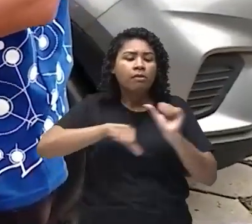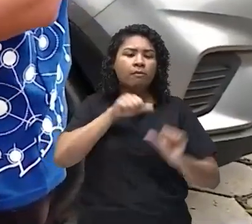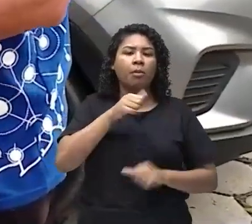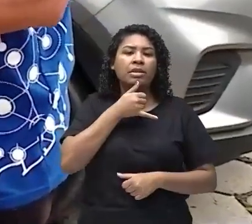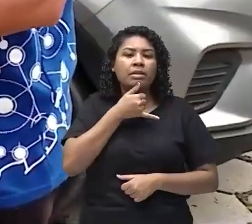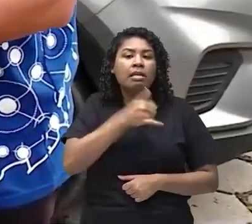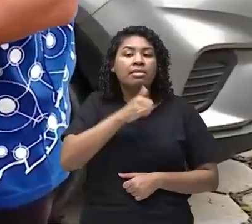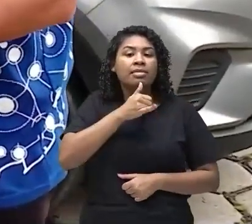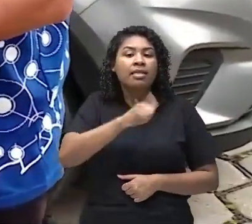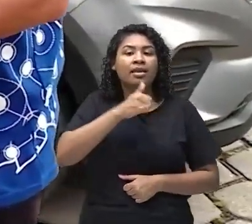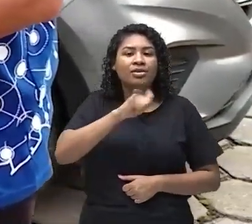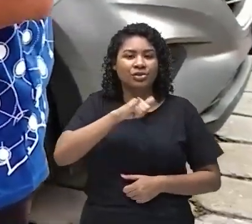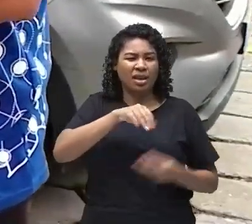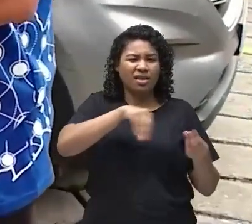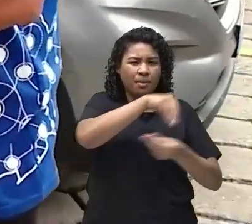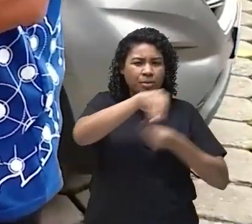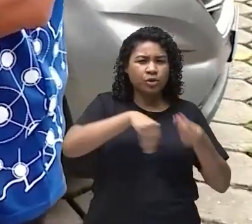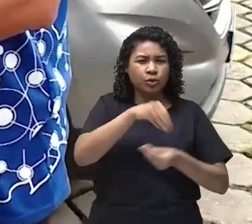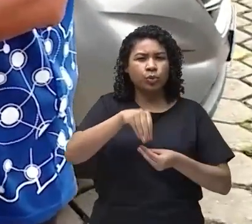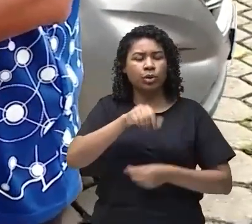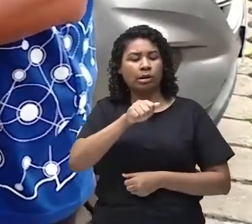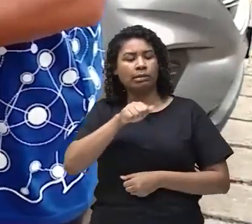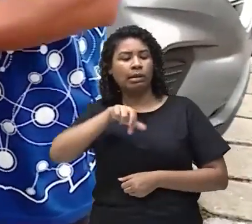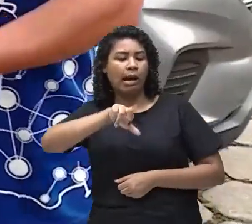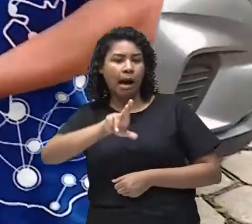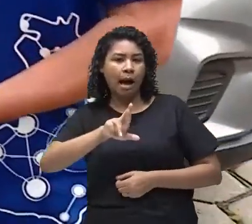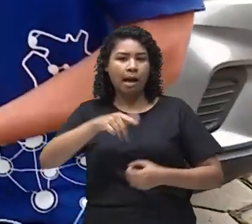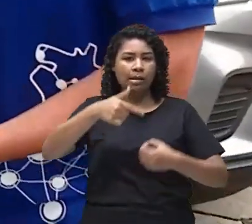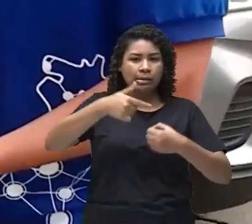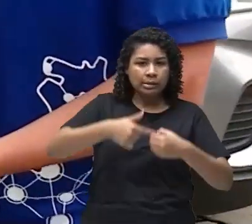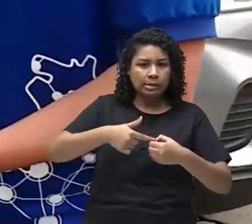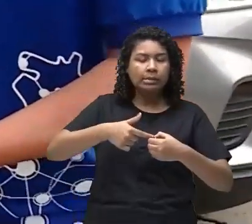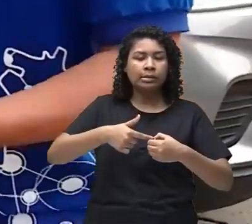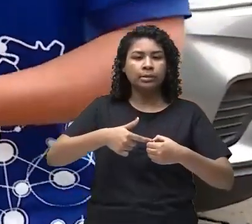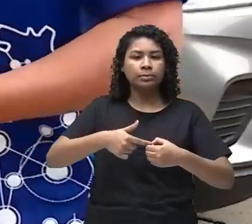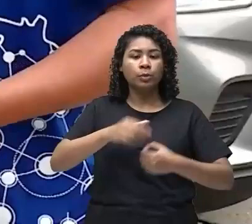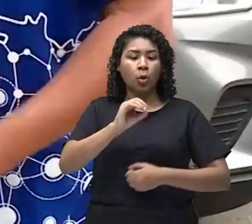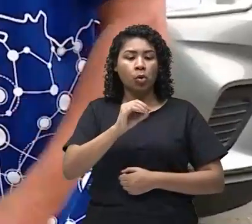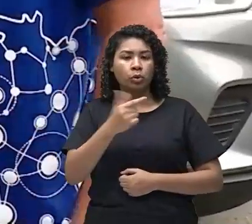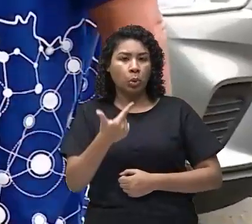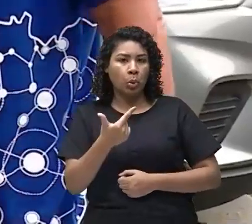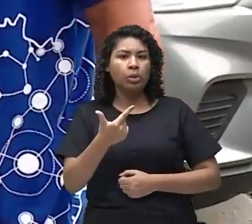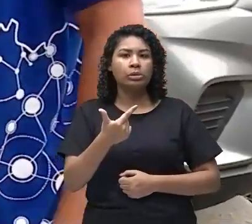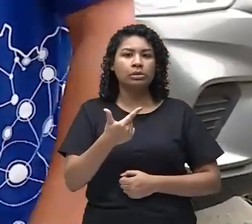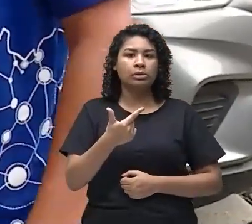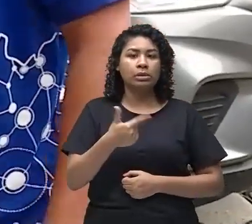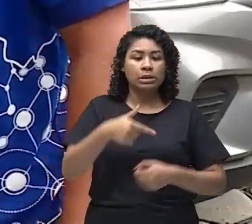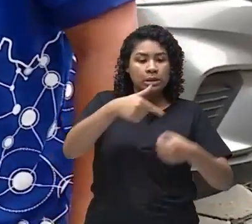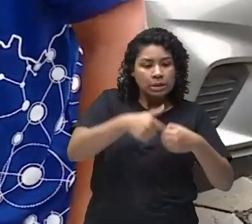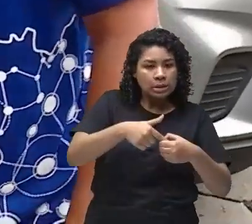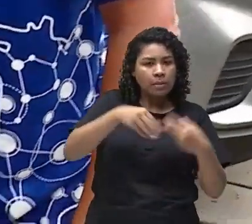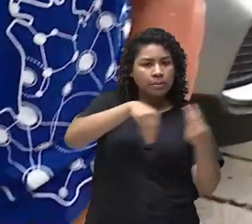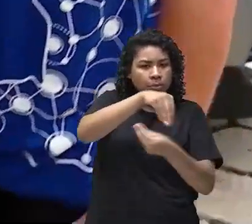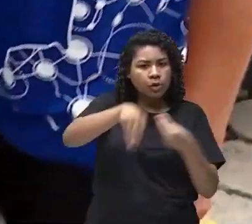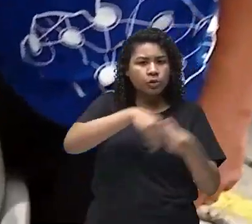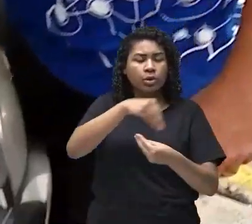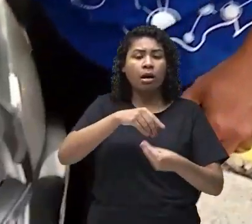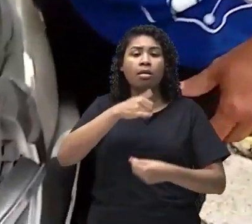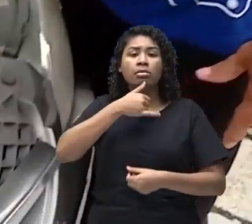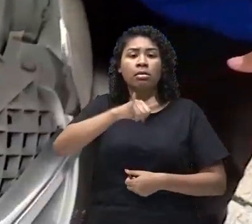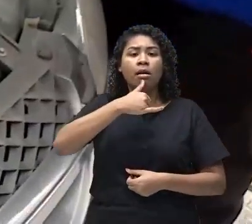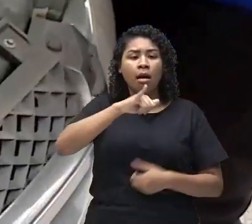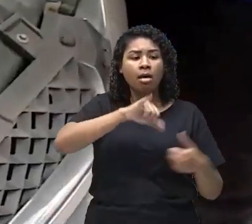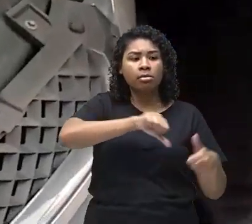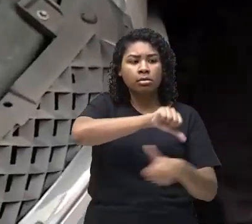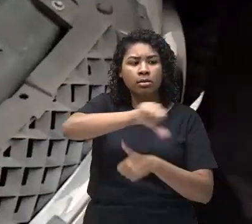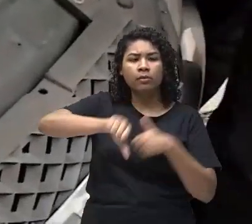química da mistura combustível e oxigênio se transforme em energia cinética energia de